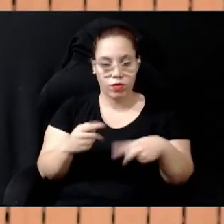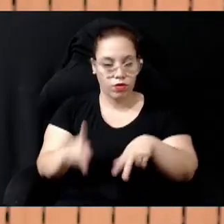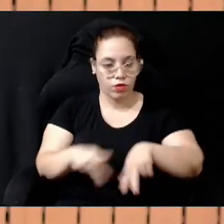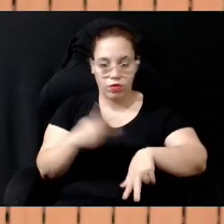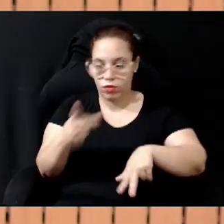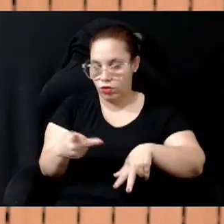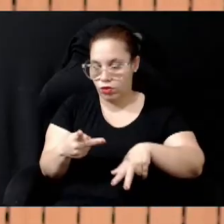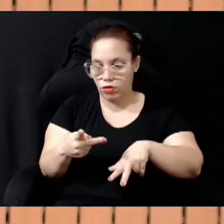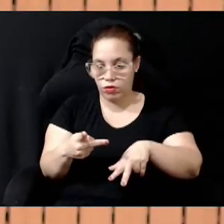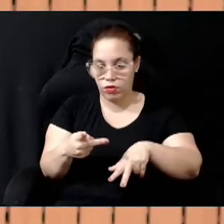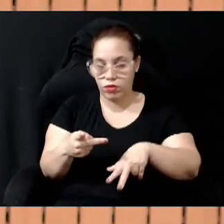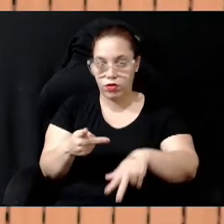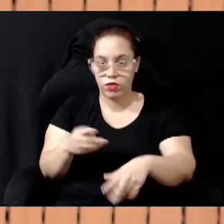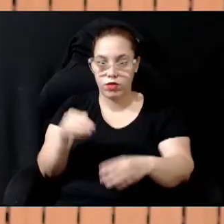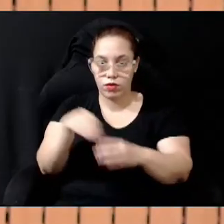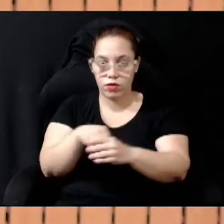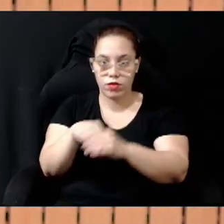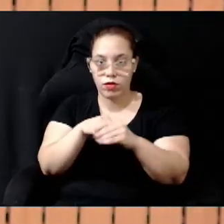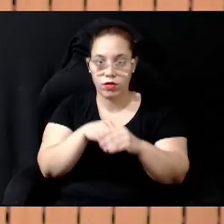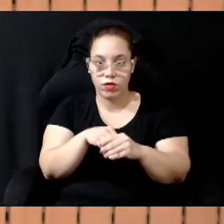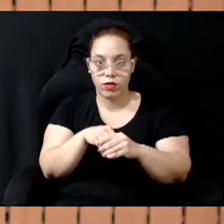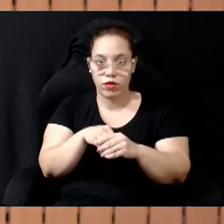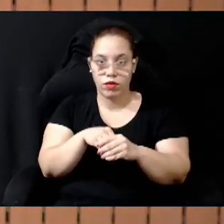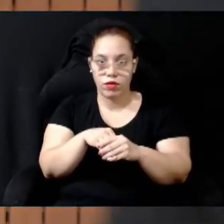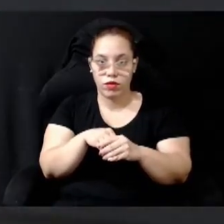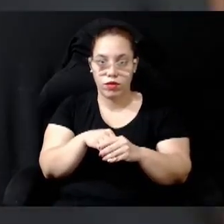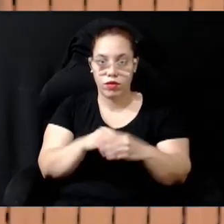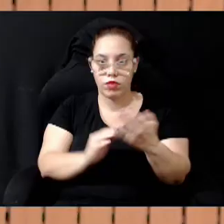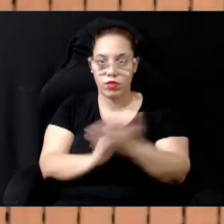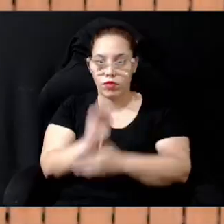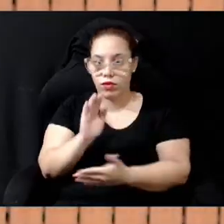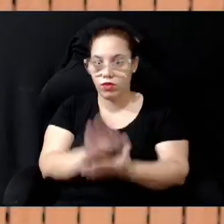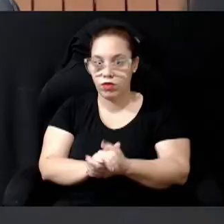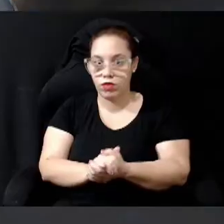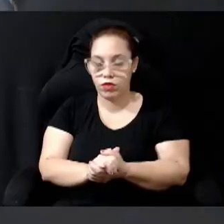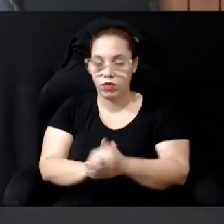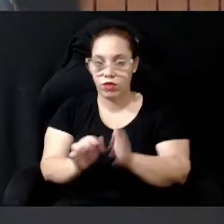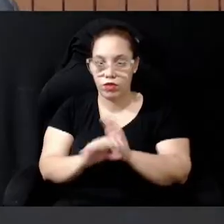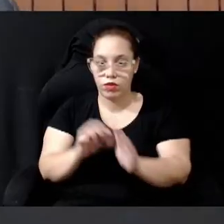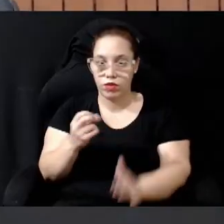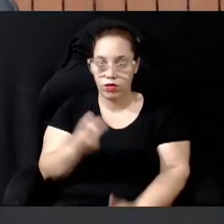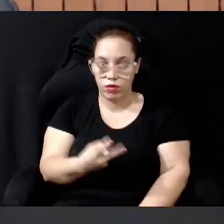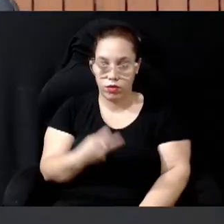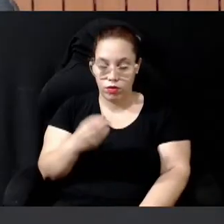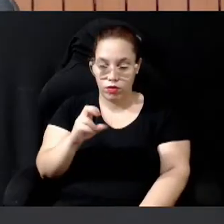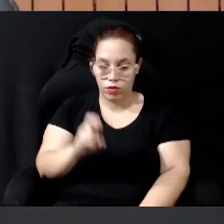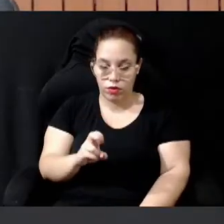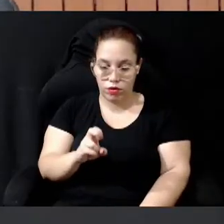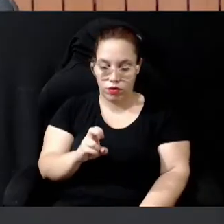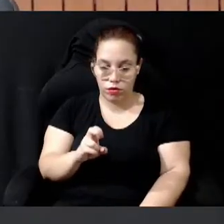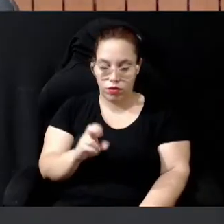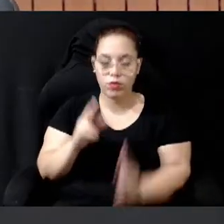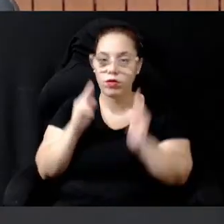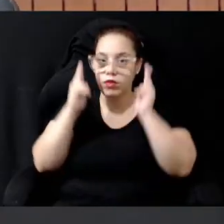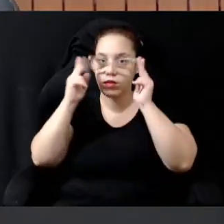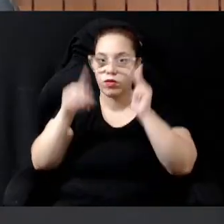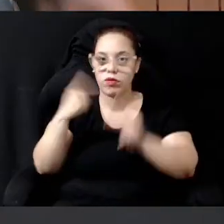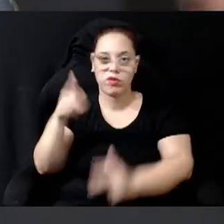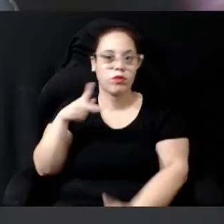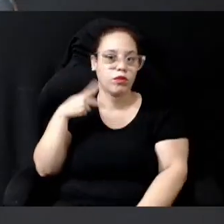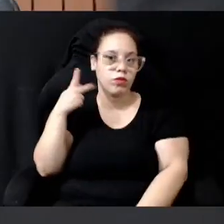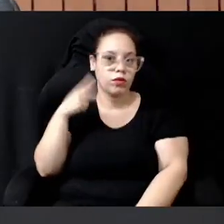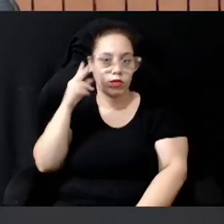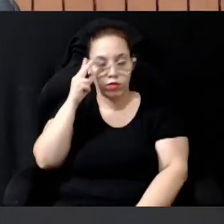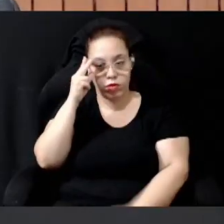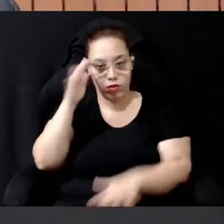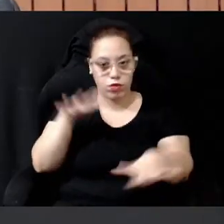em votação. Vereadores favoráveis permaneçam como estão. Aprovado. Requerimento 2205 do vereador Divaldo Cabelo e outros vereadores, que requer a tramitação em